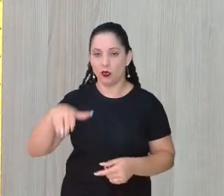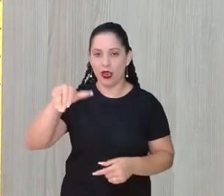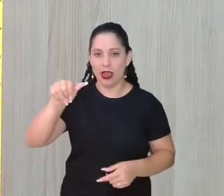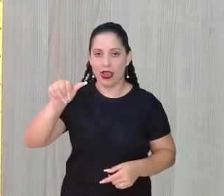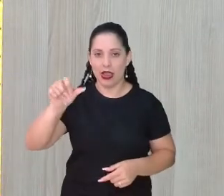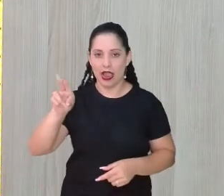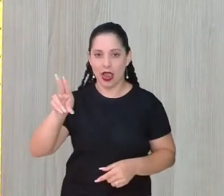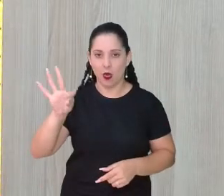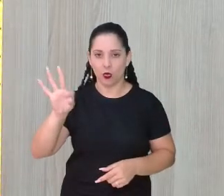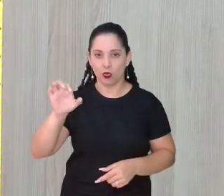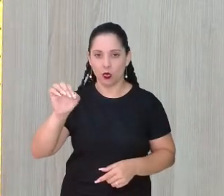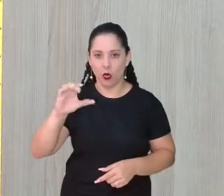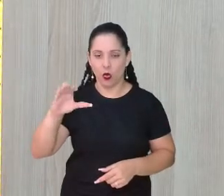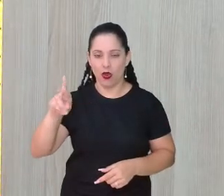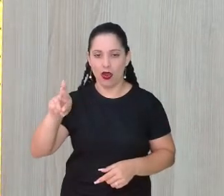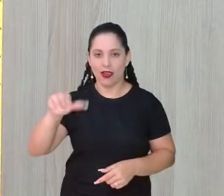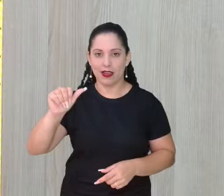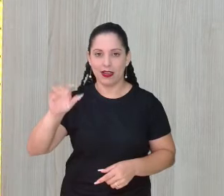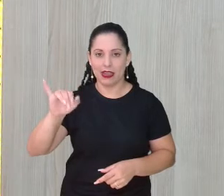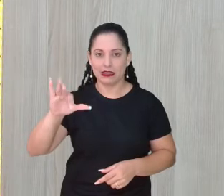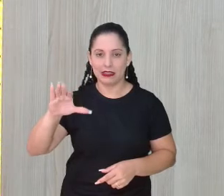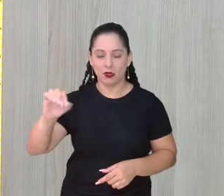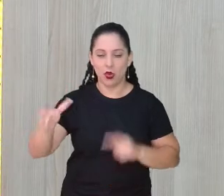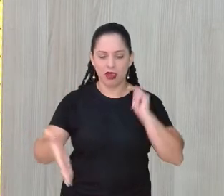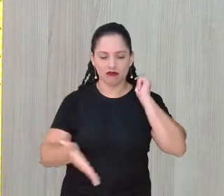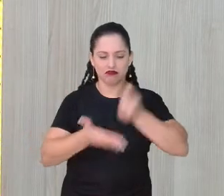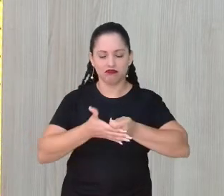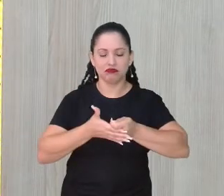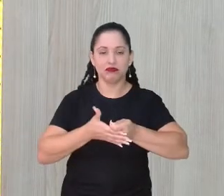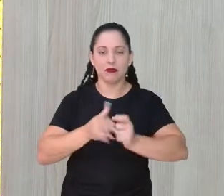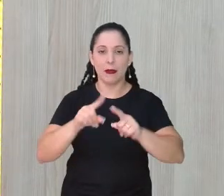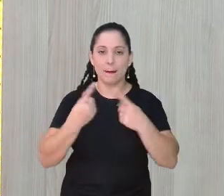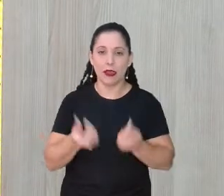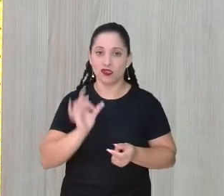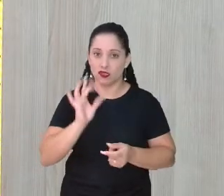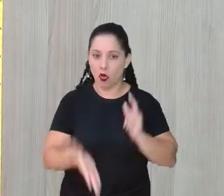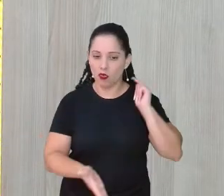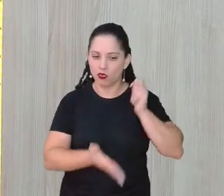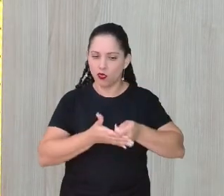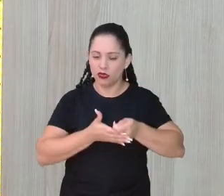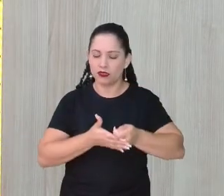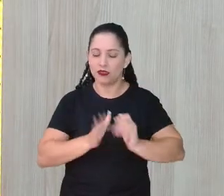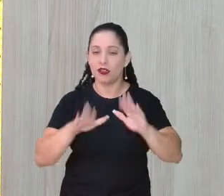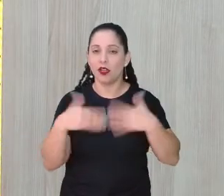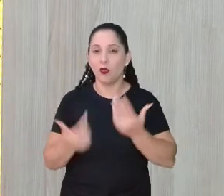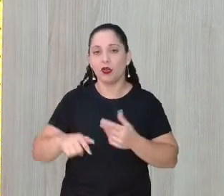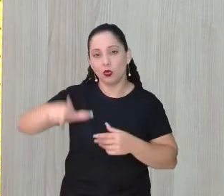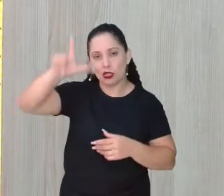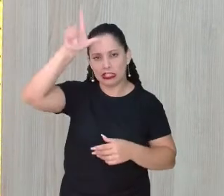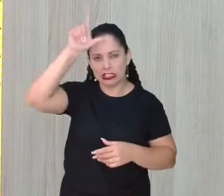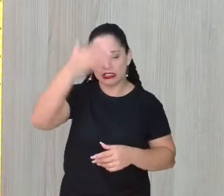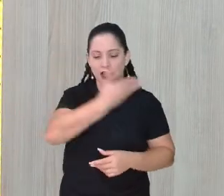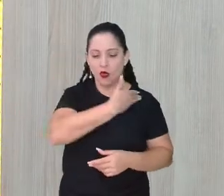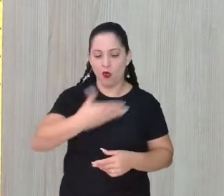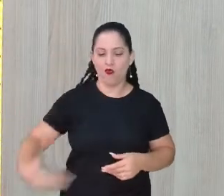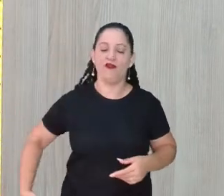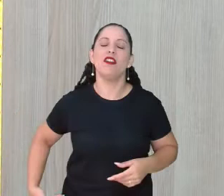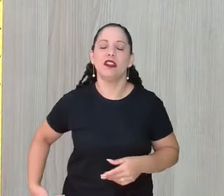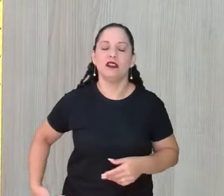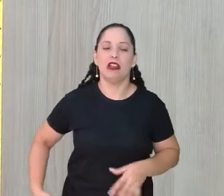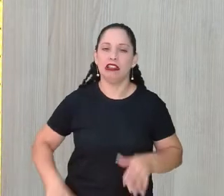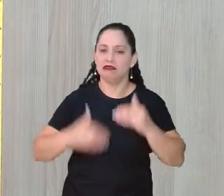é autoritário, né. O governo autoritário seria aquele onde o líder ele governa, né, sem levar